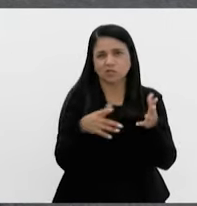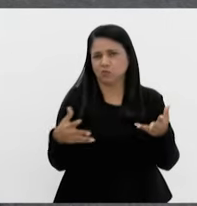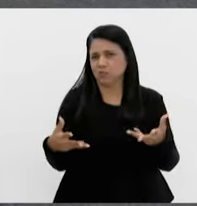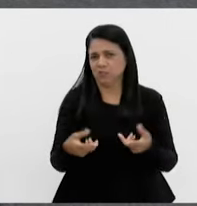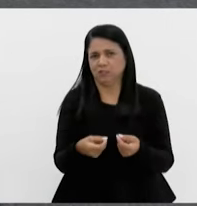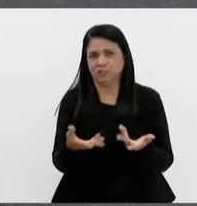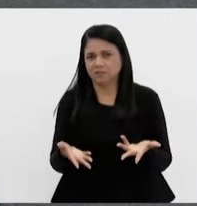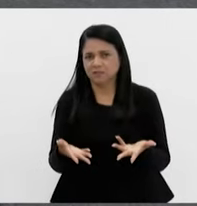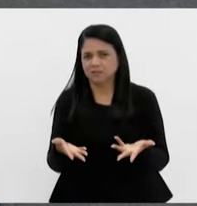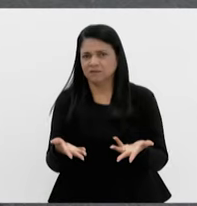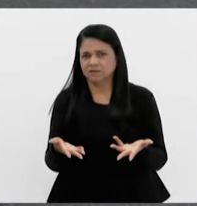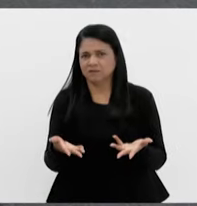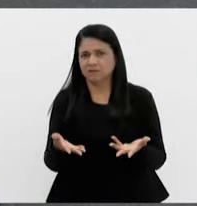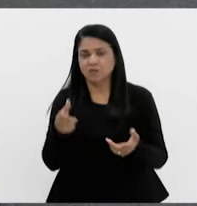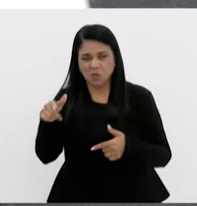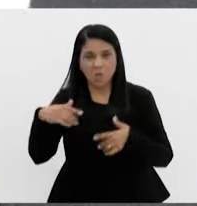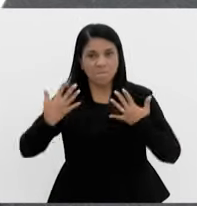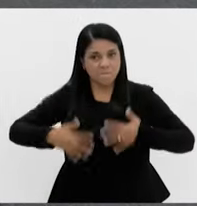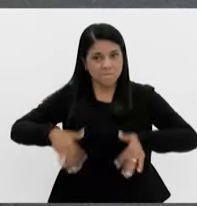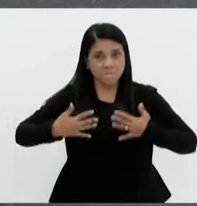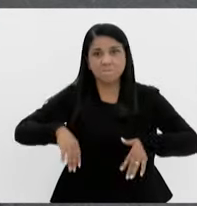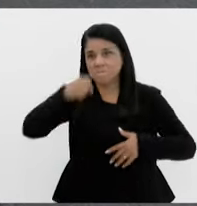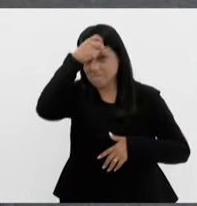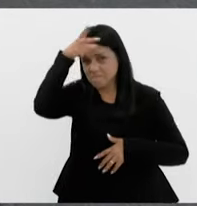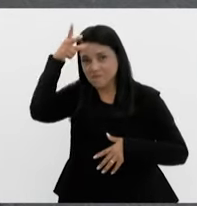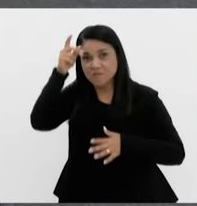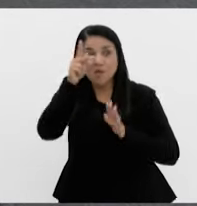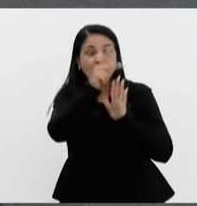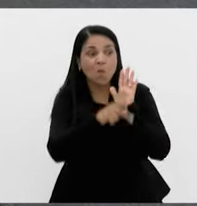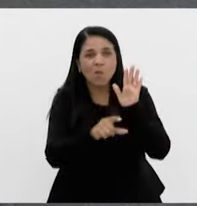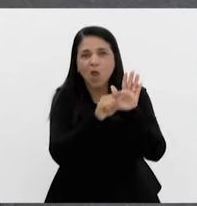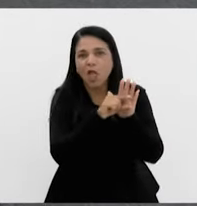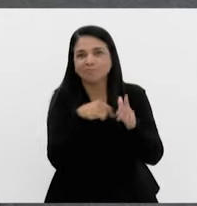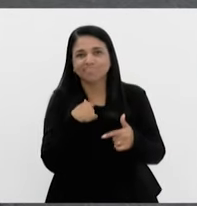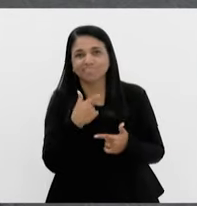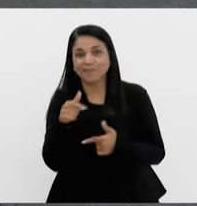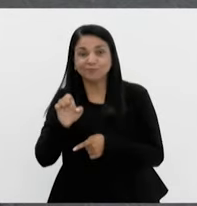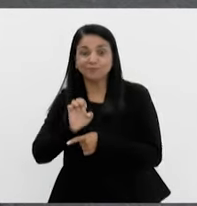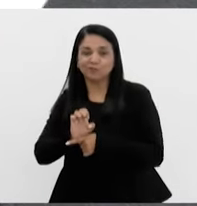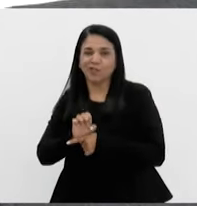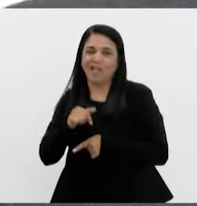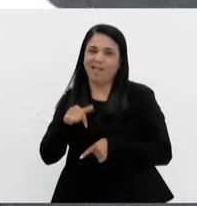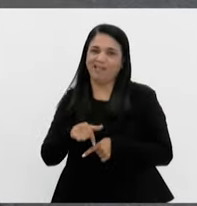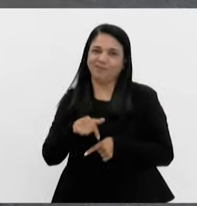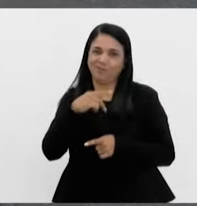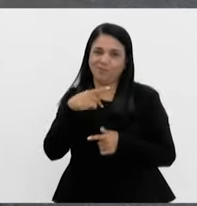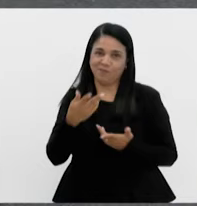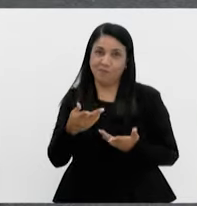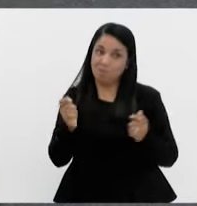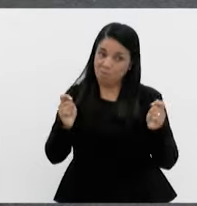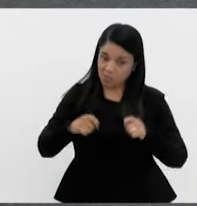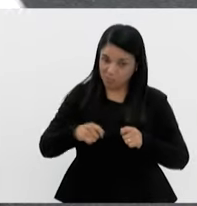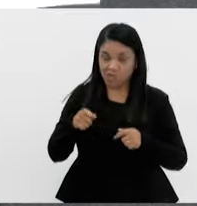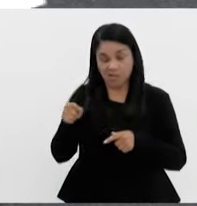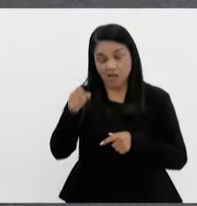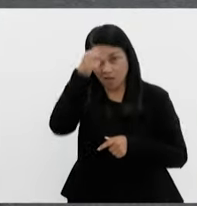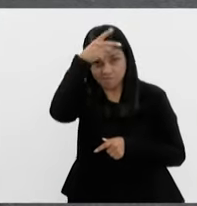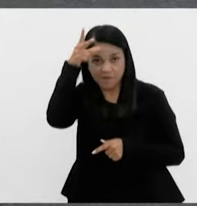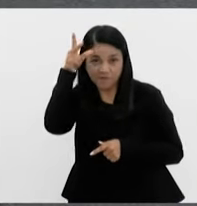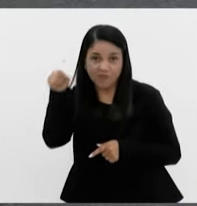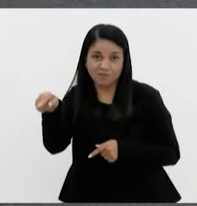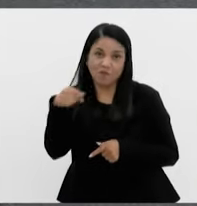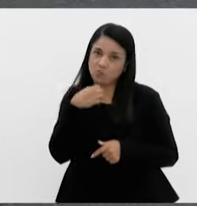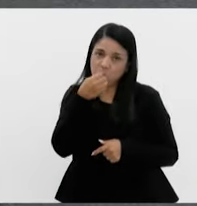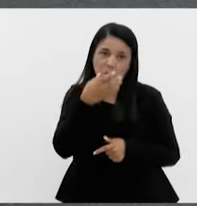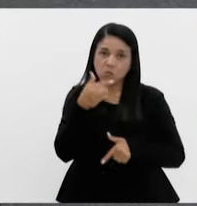o que o prefeito tá desesperado é porque o projeto não está na mão dele e é do estado e que poderia estar Mas infelizmente não fazem um